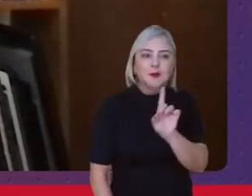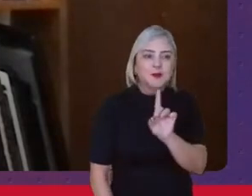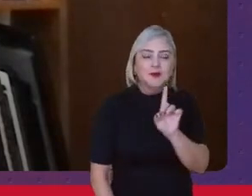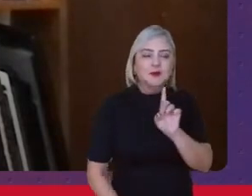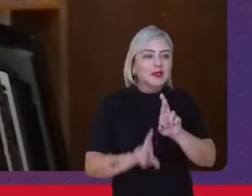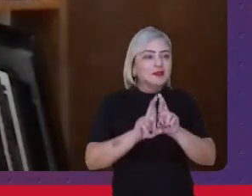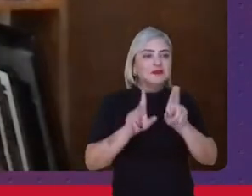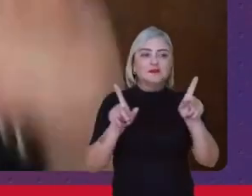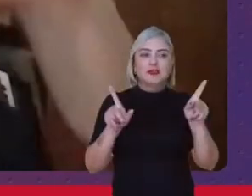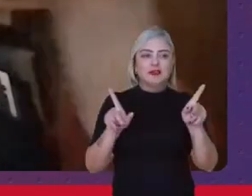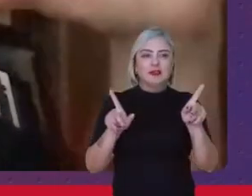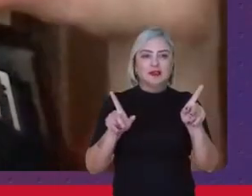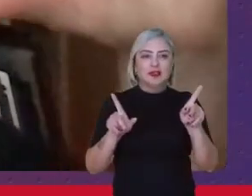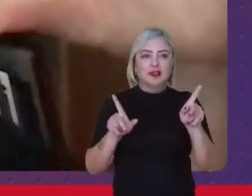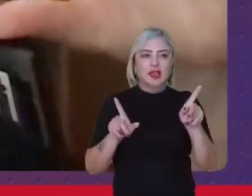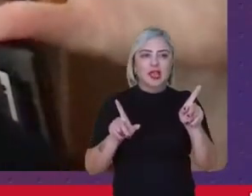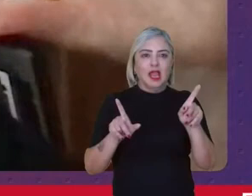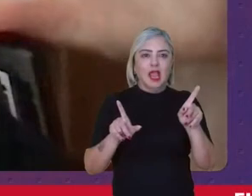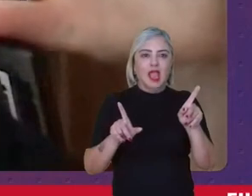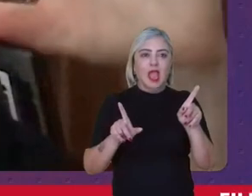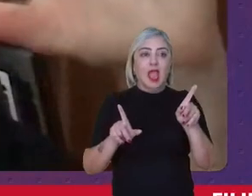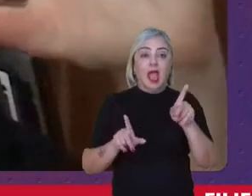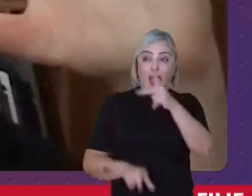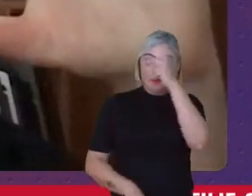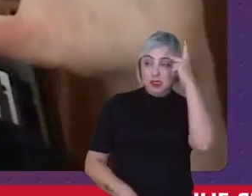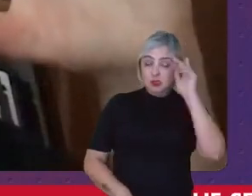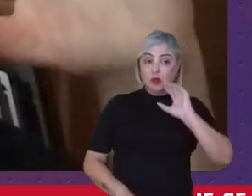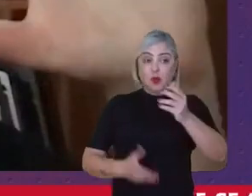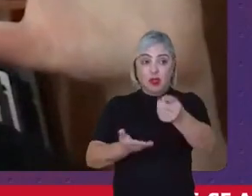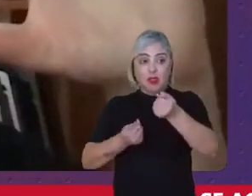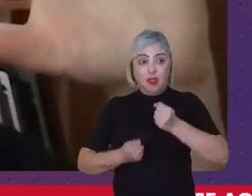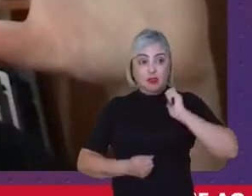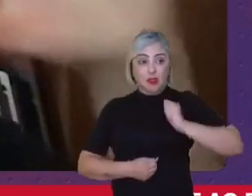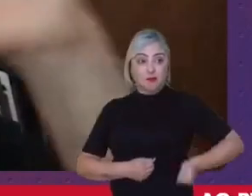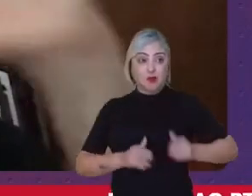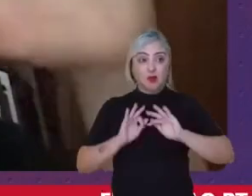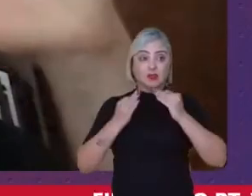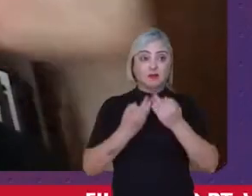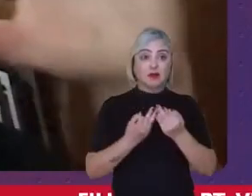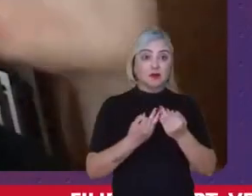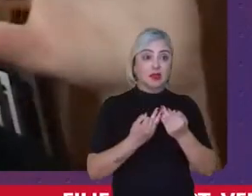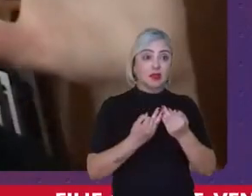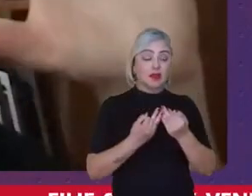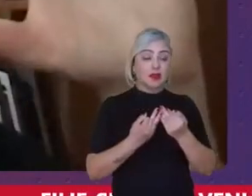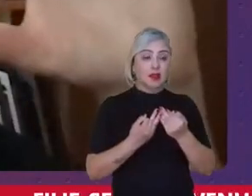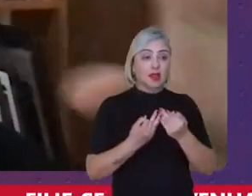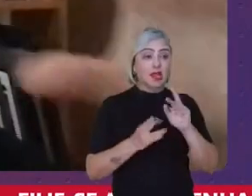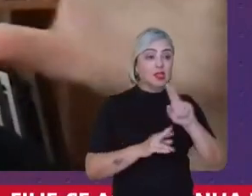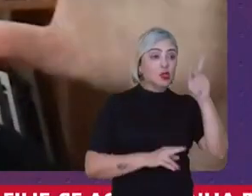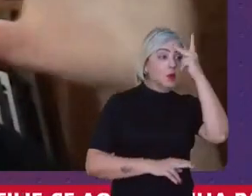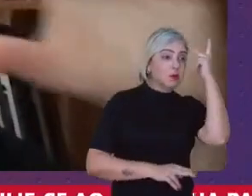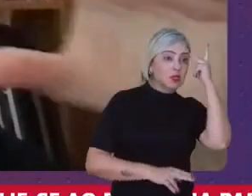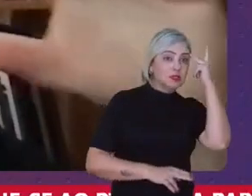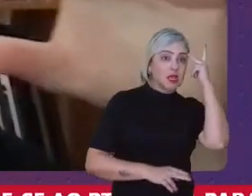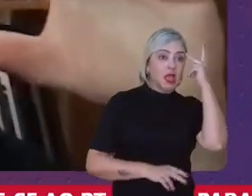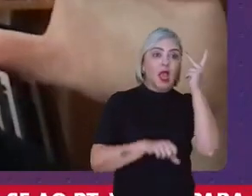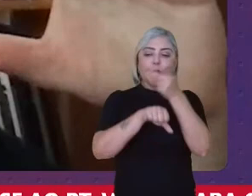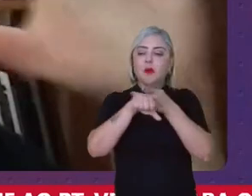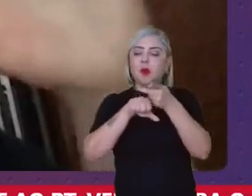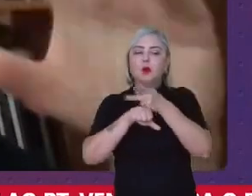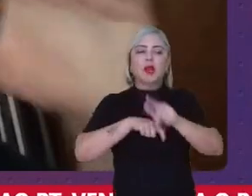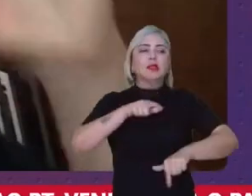existe diferença entre quem é do Bolsa Família e quem não é do Bolsa Família no que diz respeito à busca